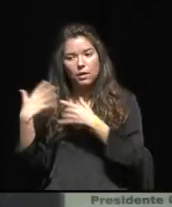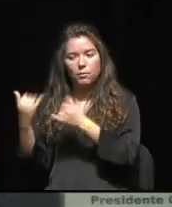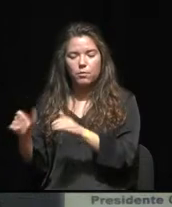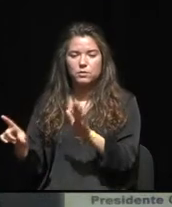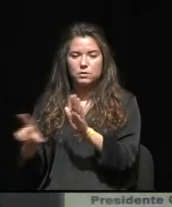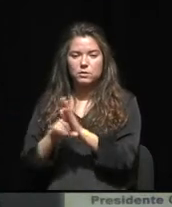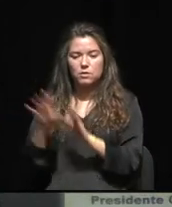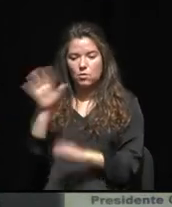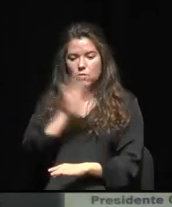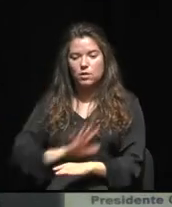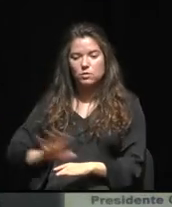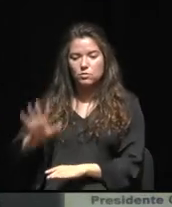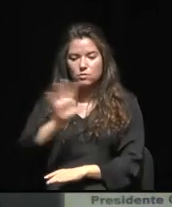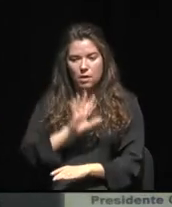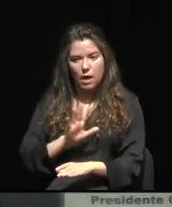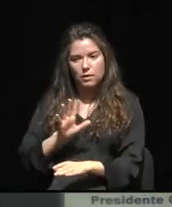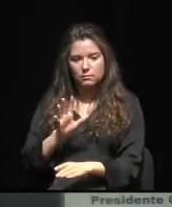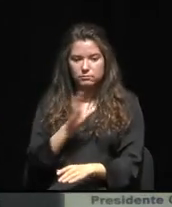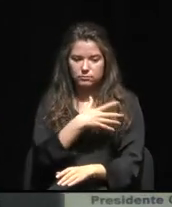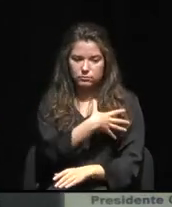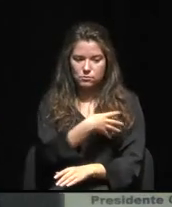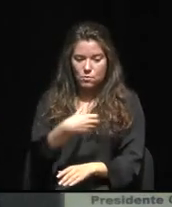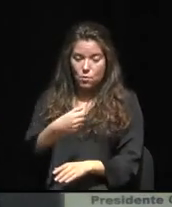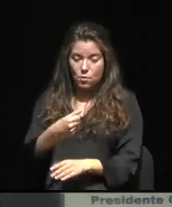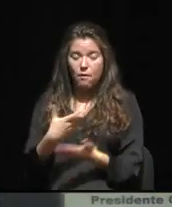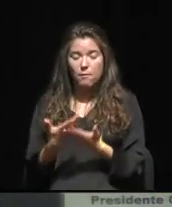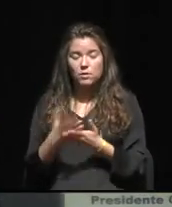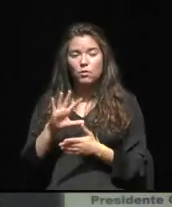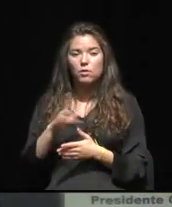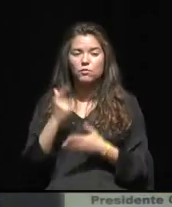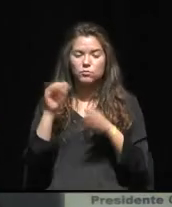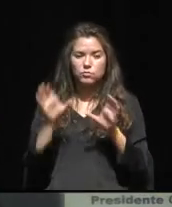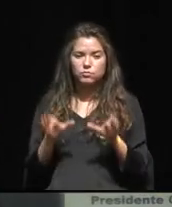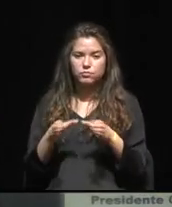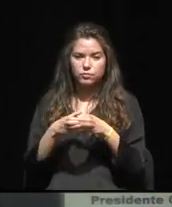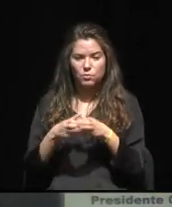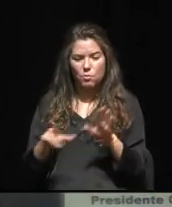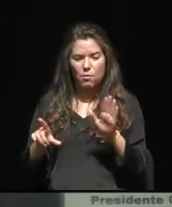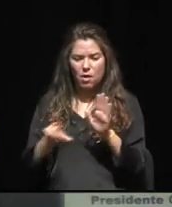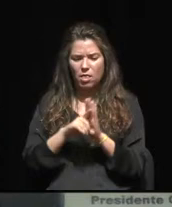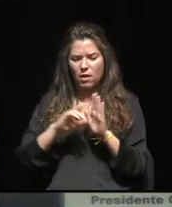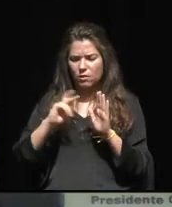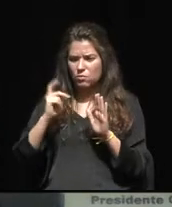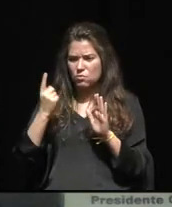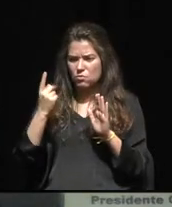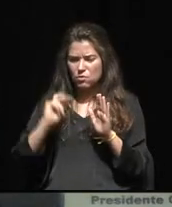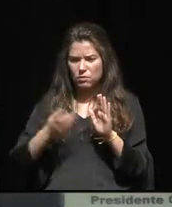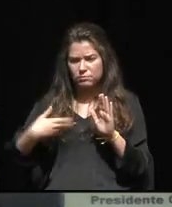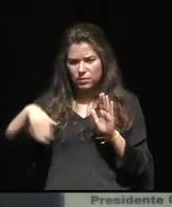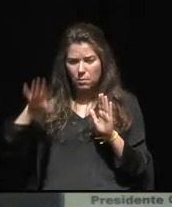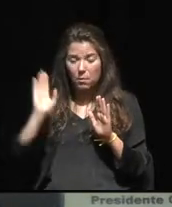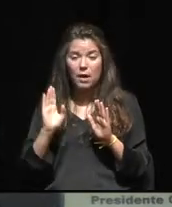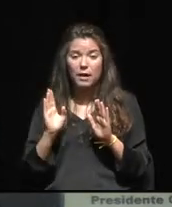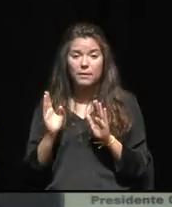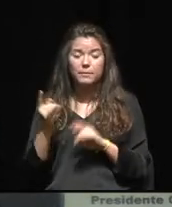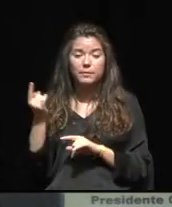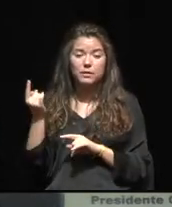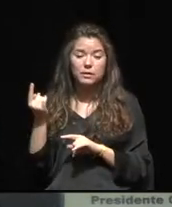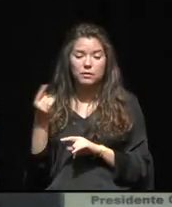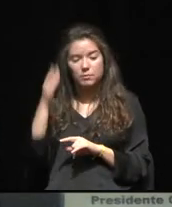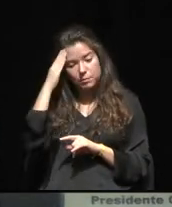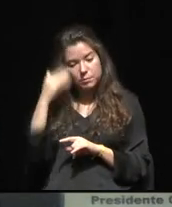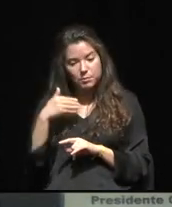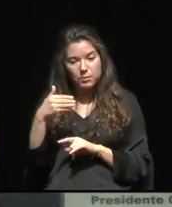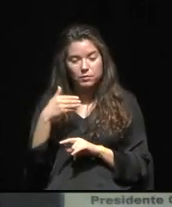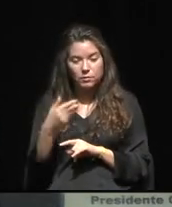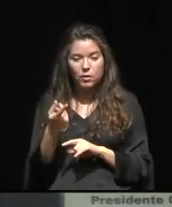Nacional veio atrás mas quando nós chegamos ao executivo havia já uma lei com mais de um ano que promovia a atualização